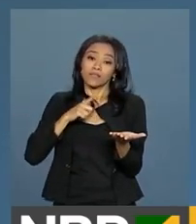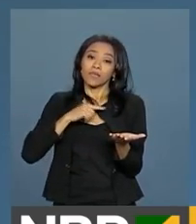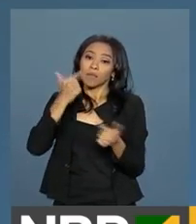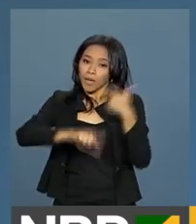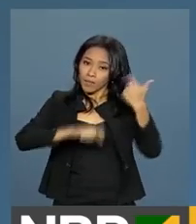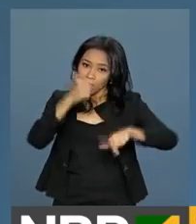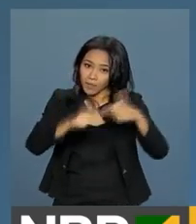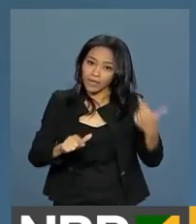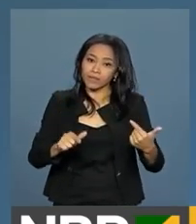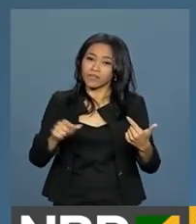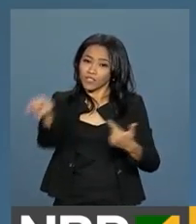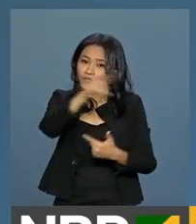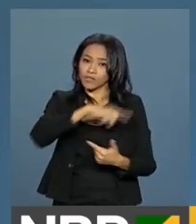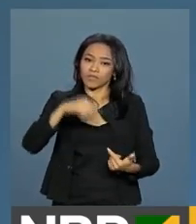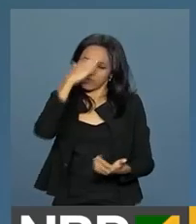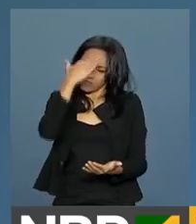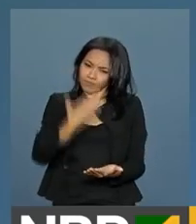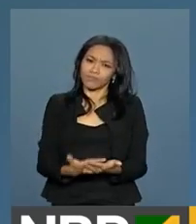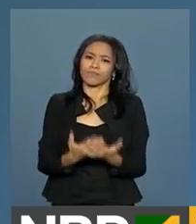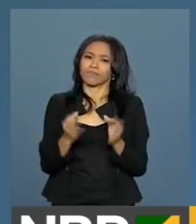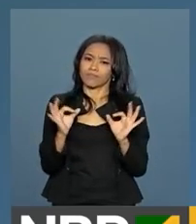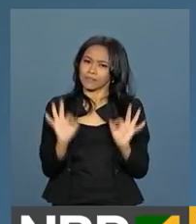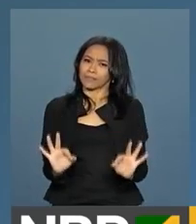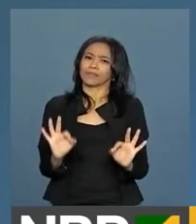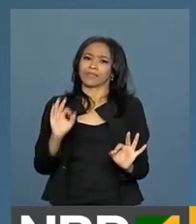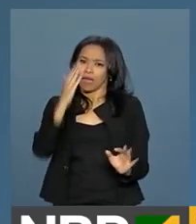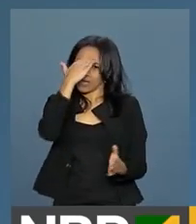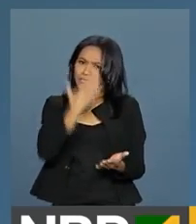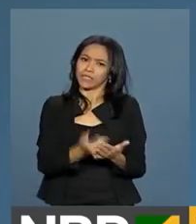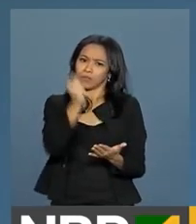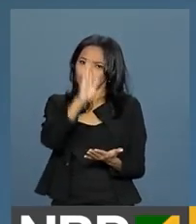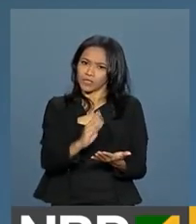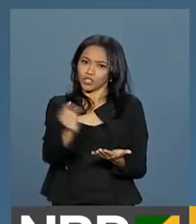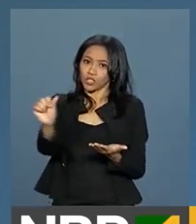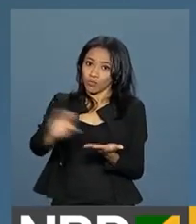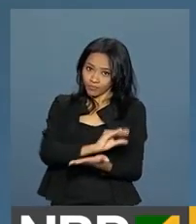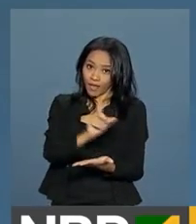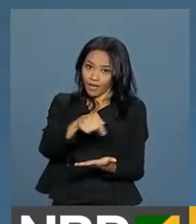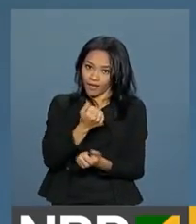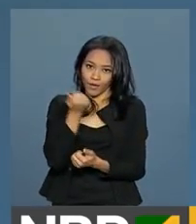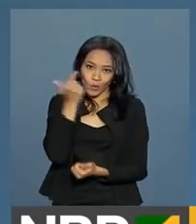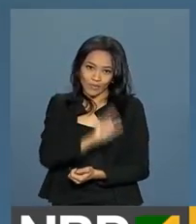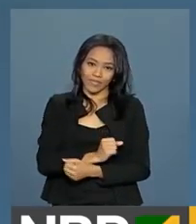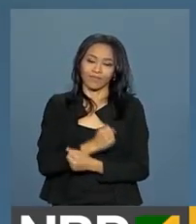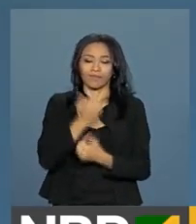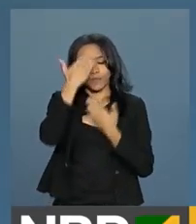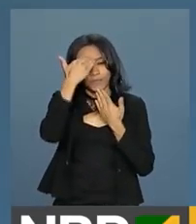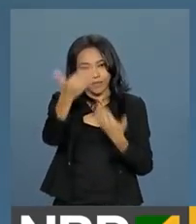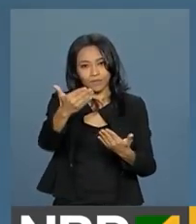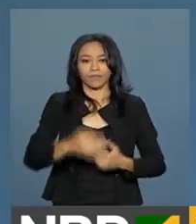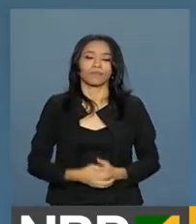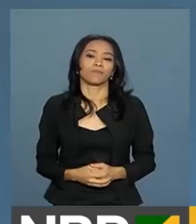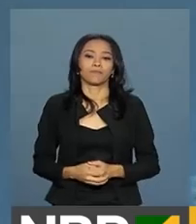estejam certos investir no brasil é ganhar obrigado